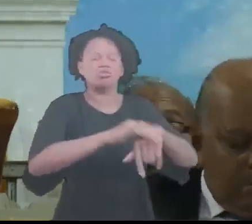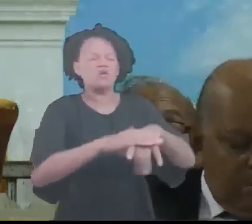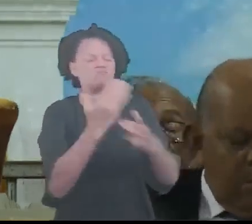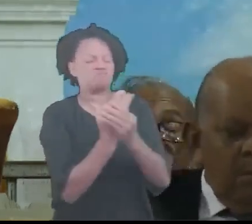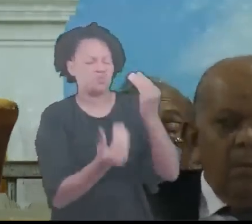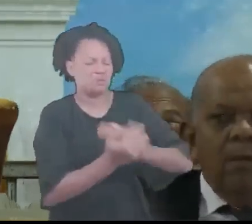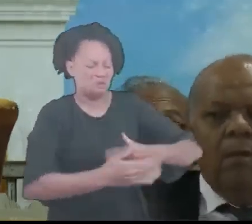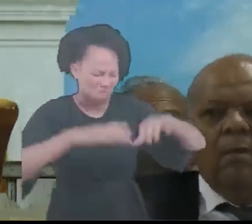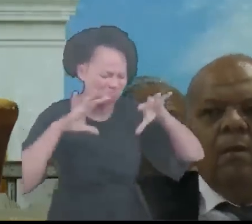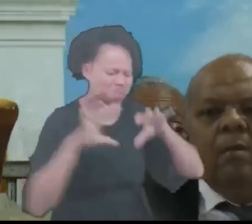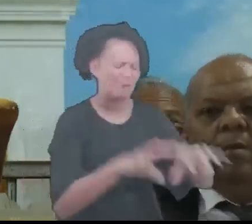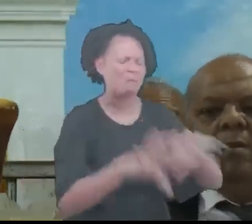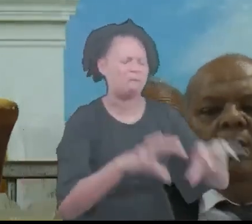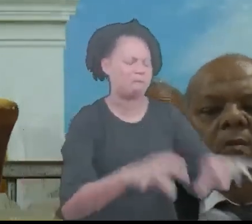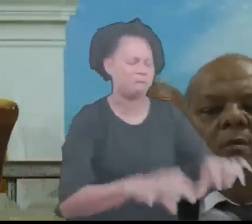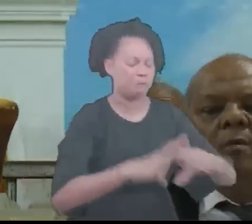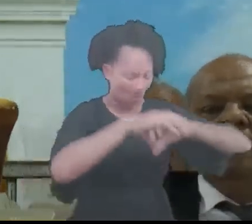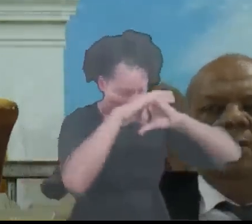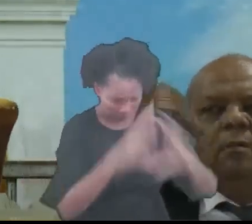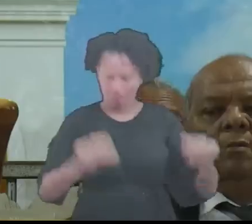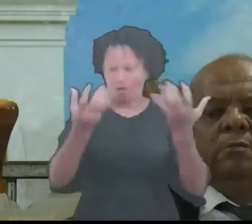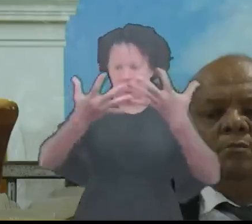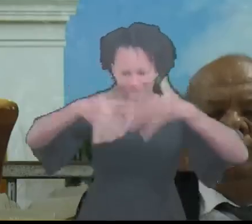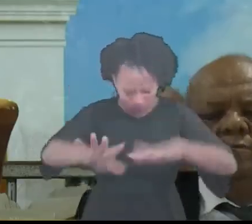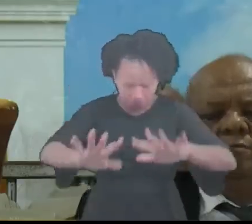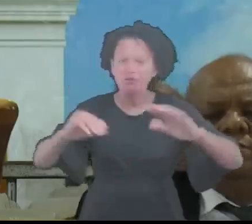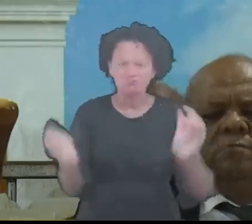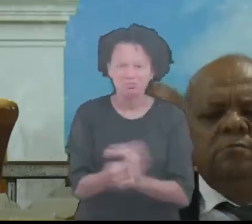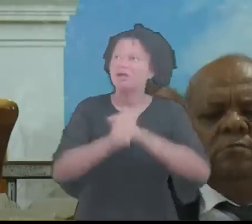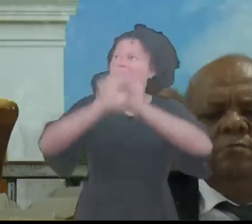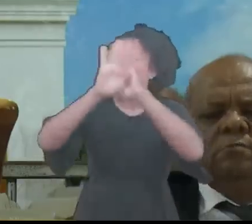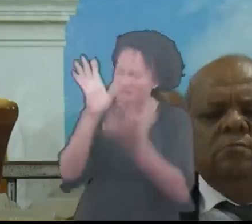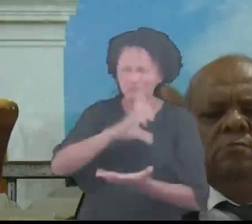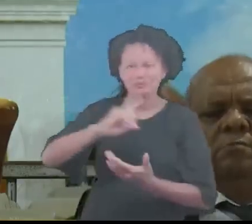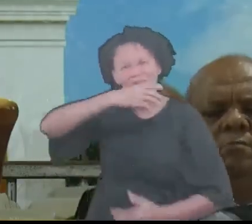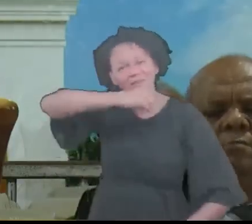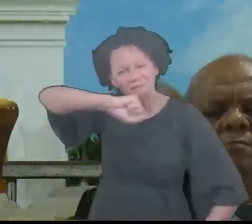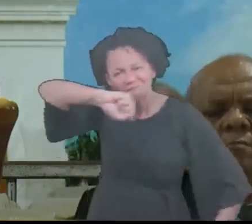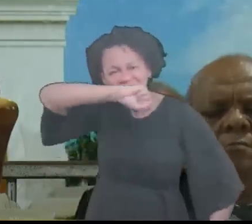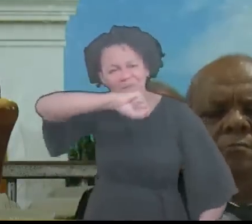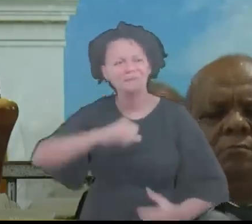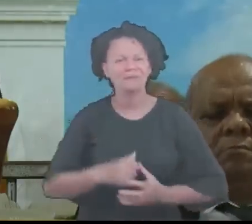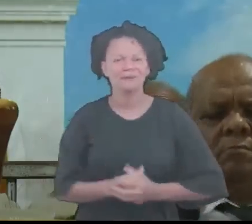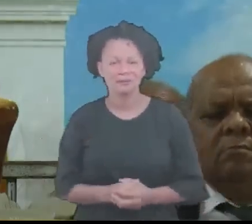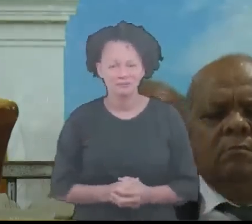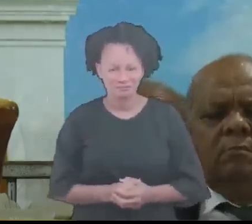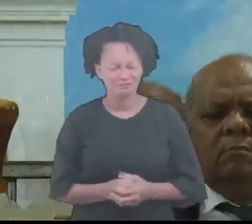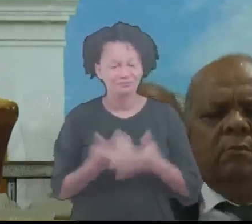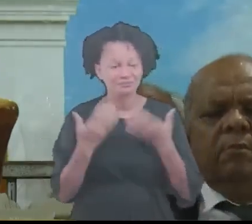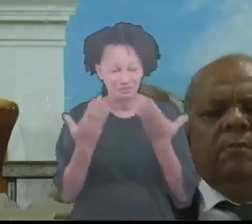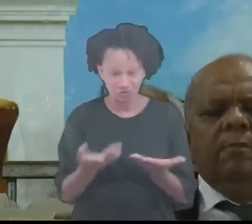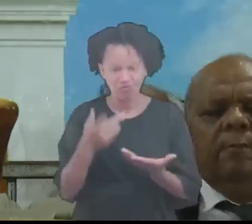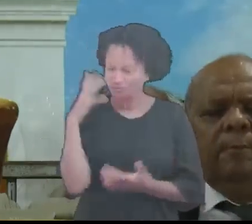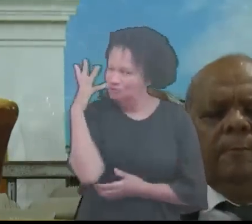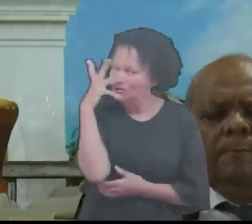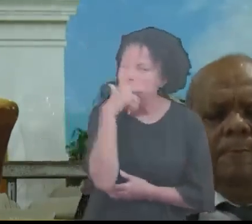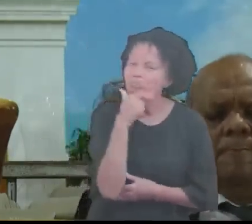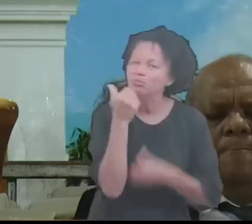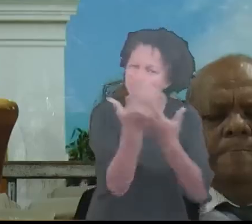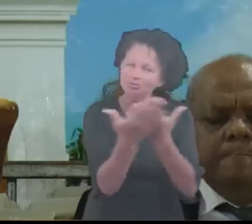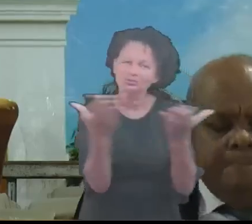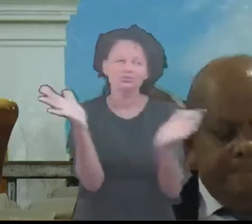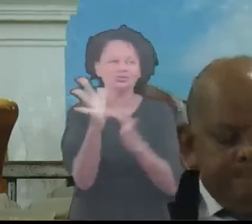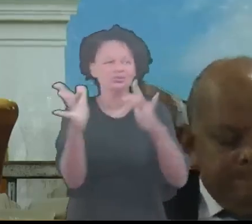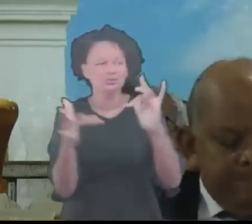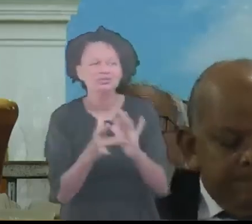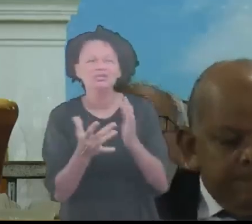mão nele e ele ficar curado, para a glória de Deus Pai. Você já é bonita, mas Jesus